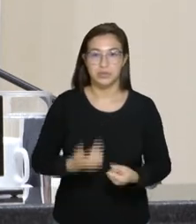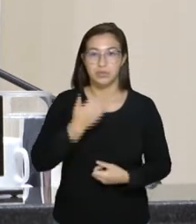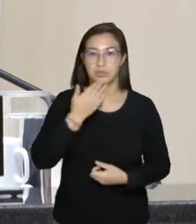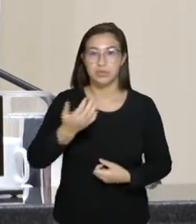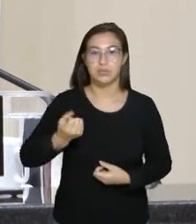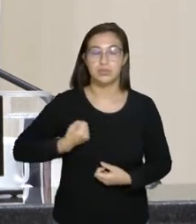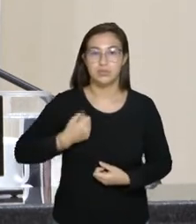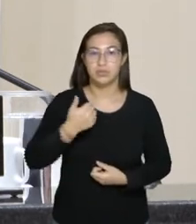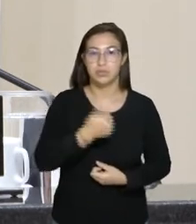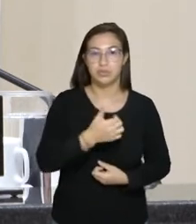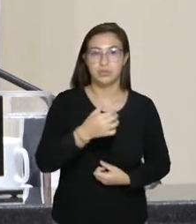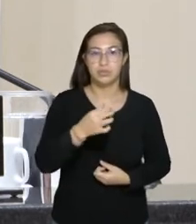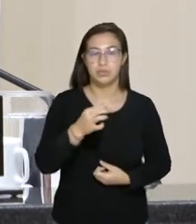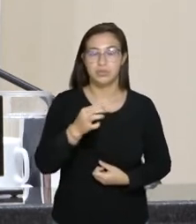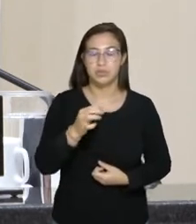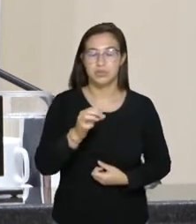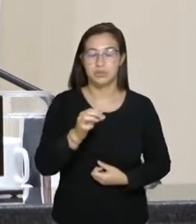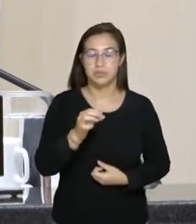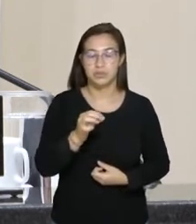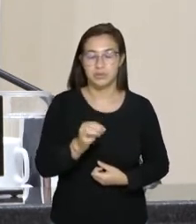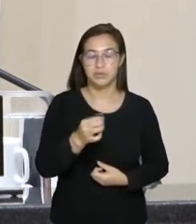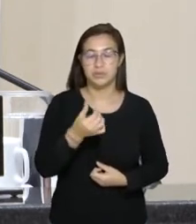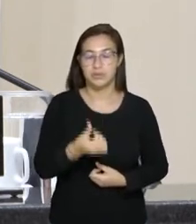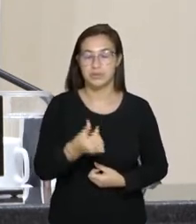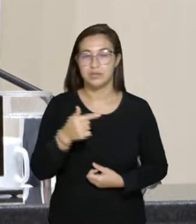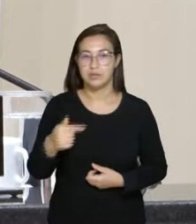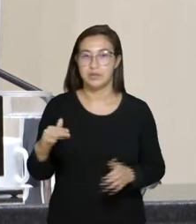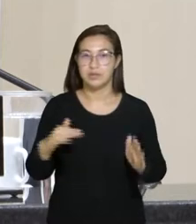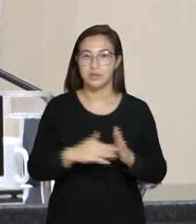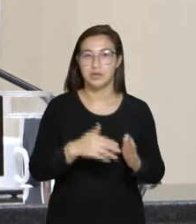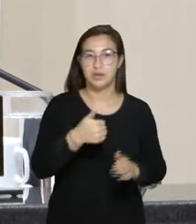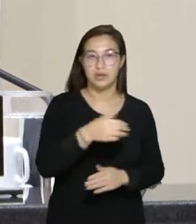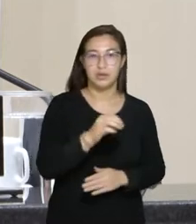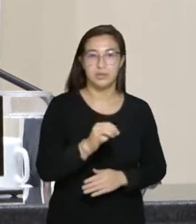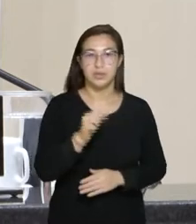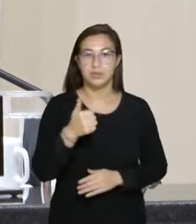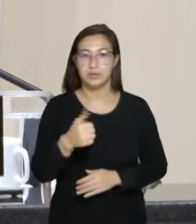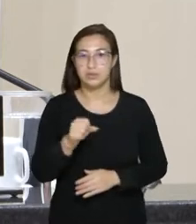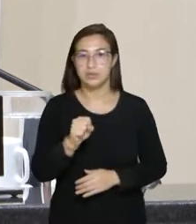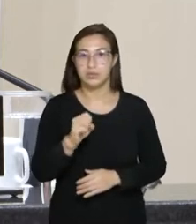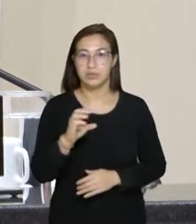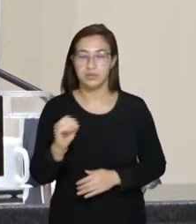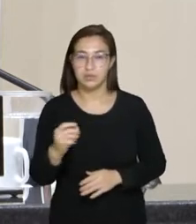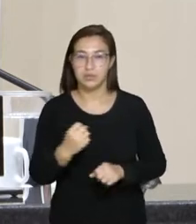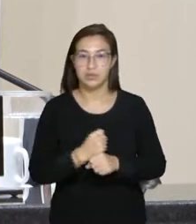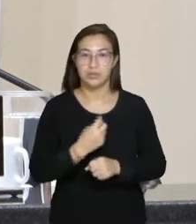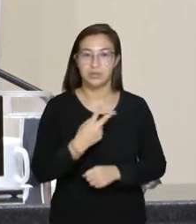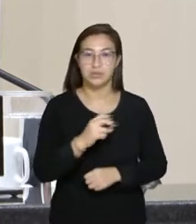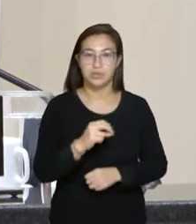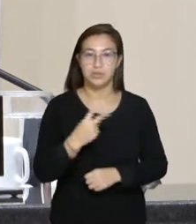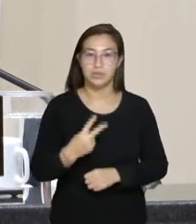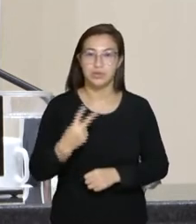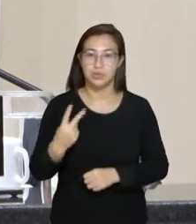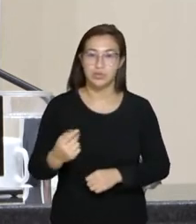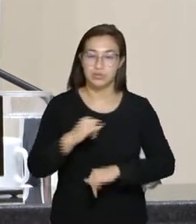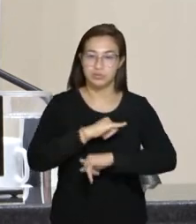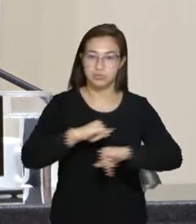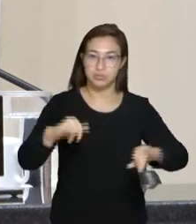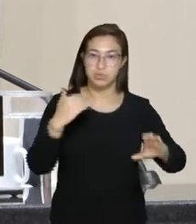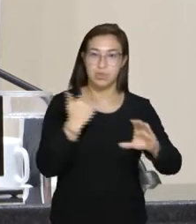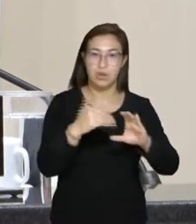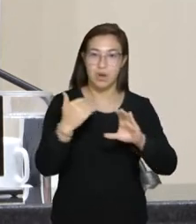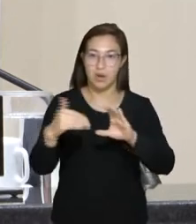números 1167 a 1180-2022 e comunicou que encaminhará